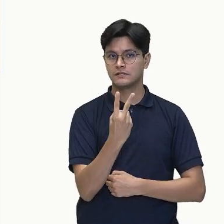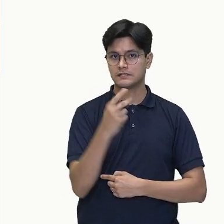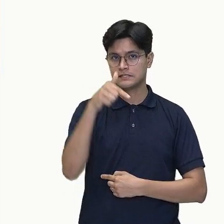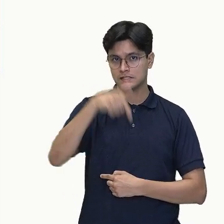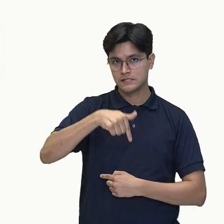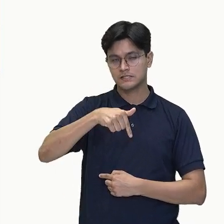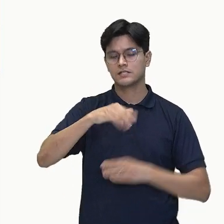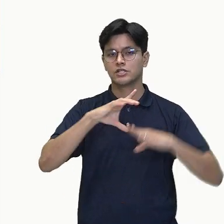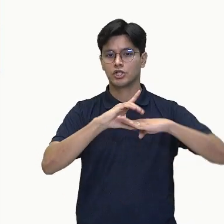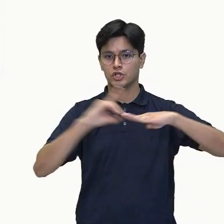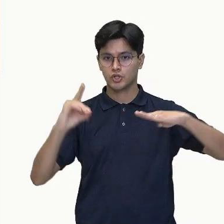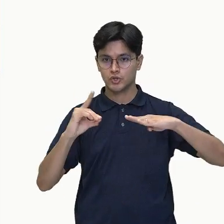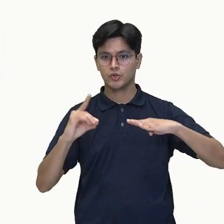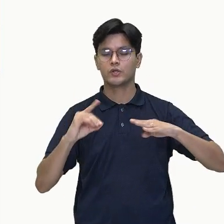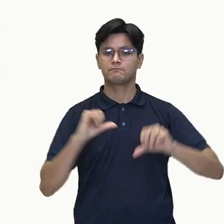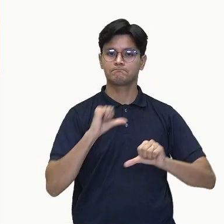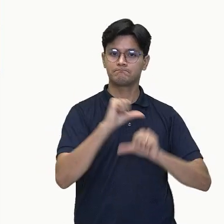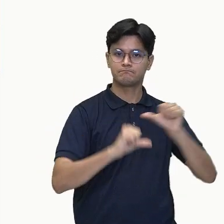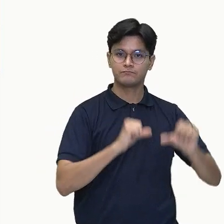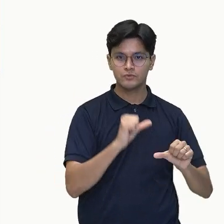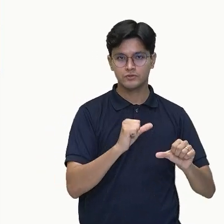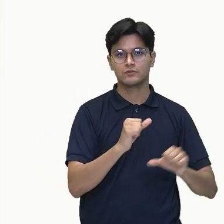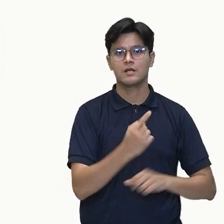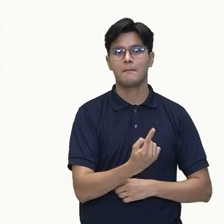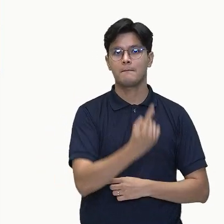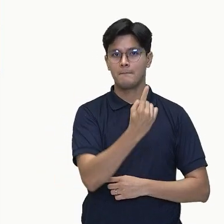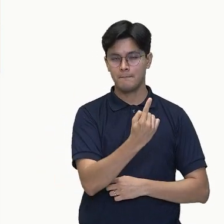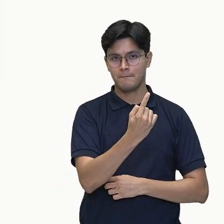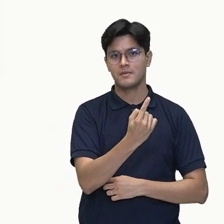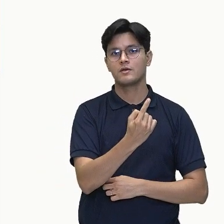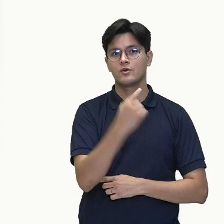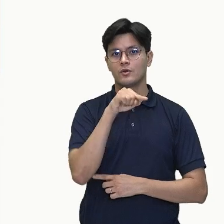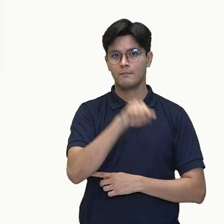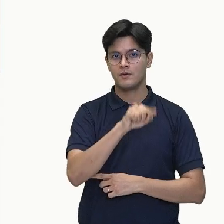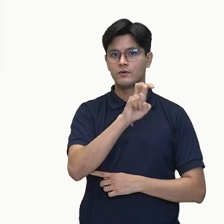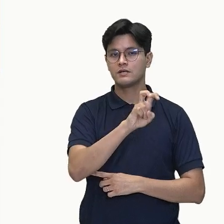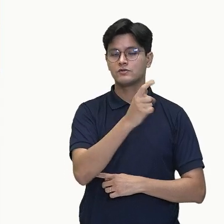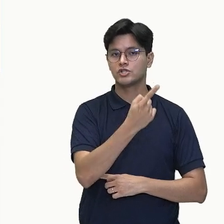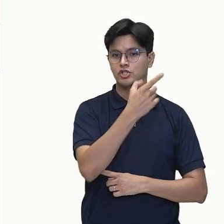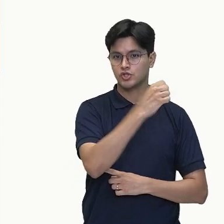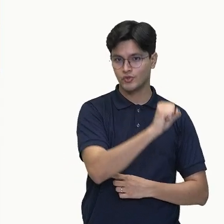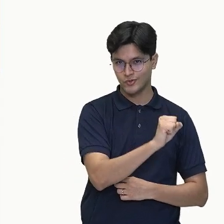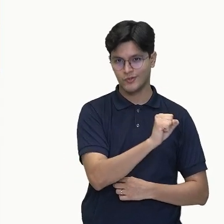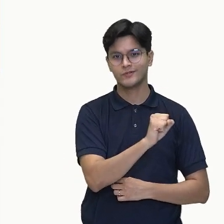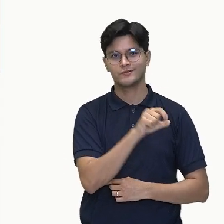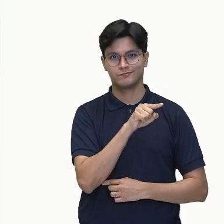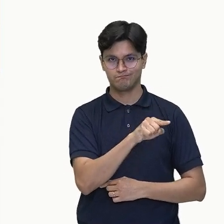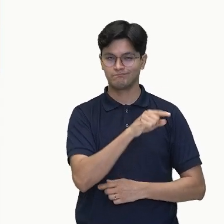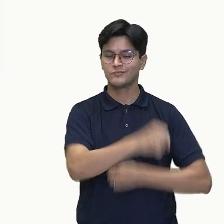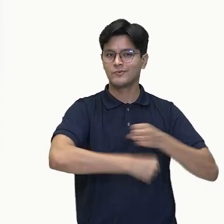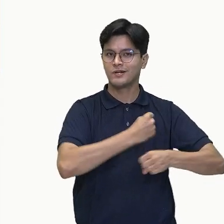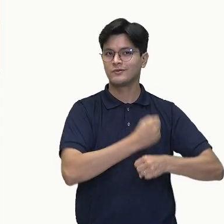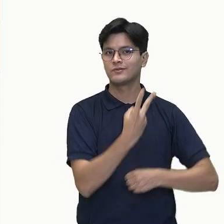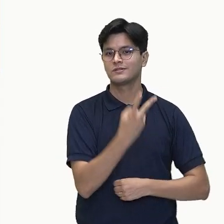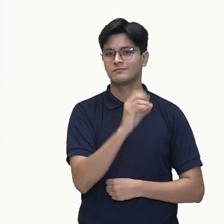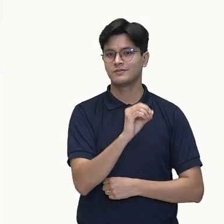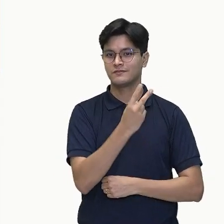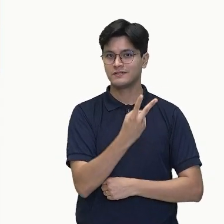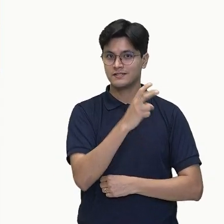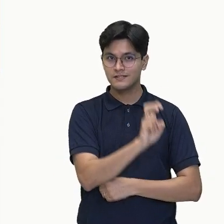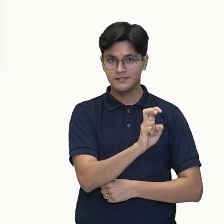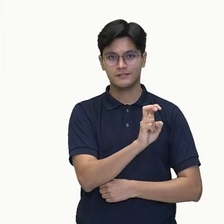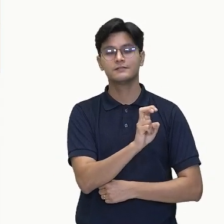aos 244,7 dólares que nós vimos na tabela, em 2025. O que significou um